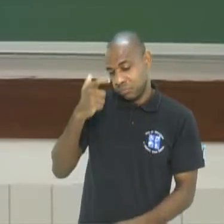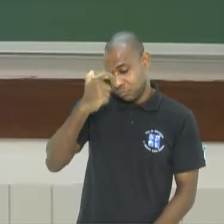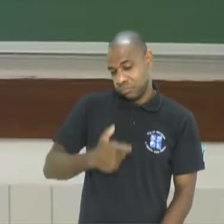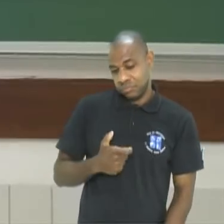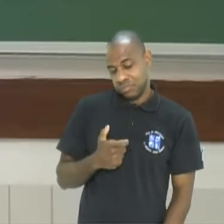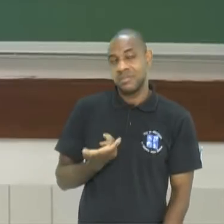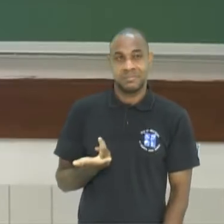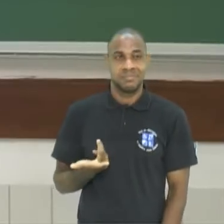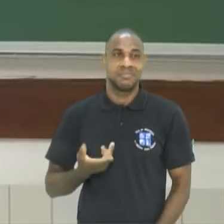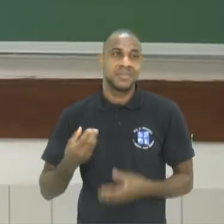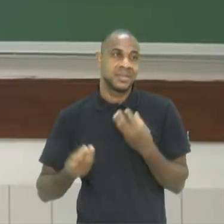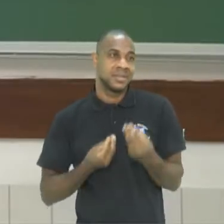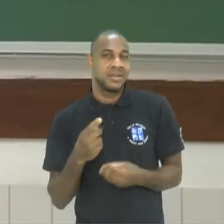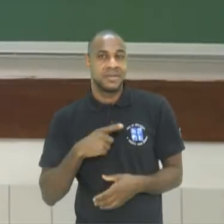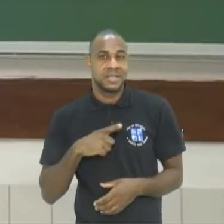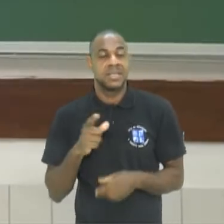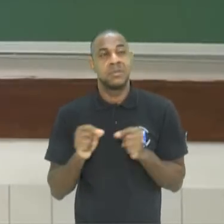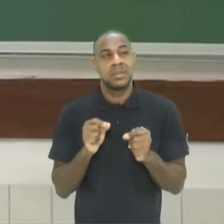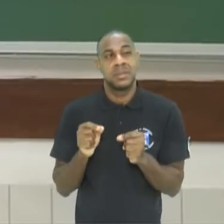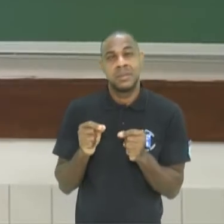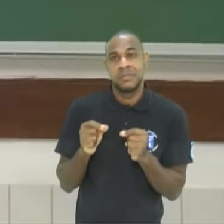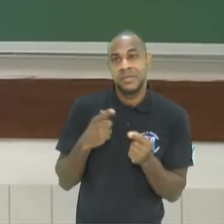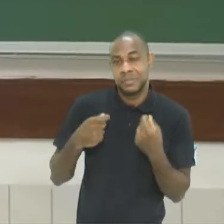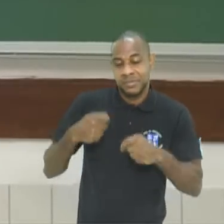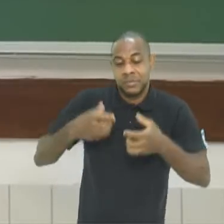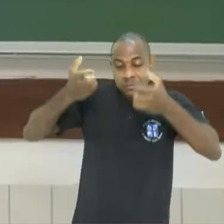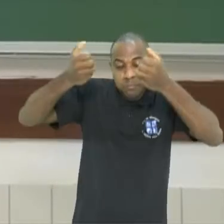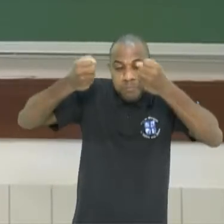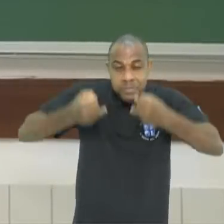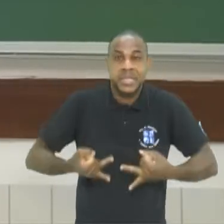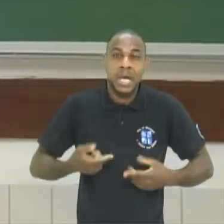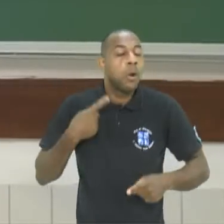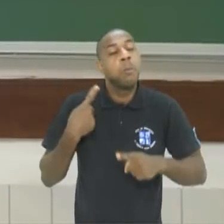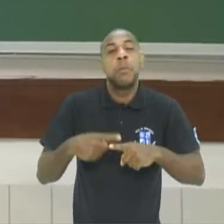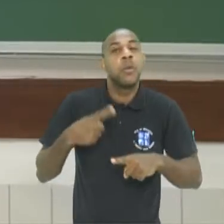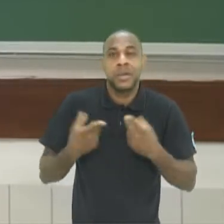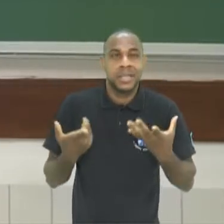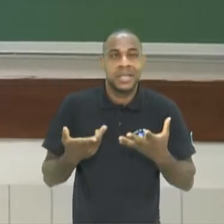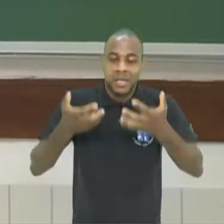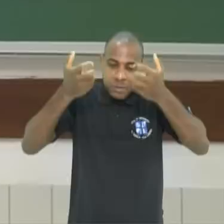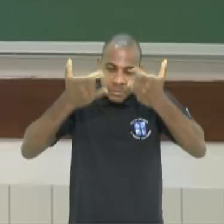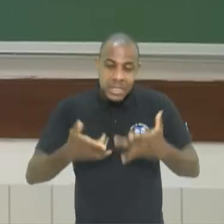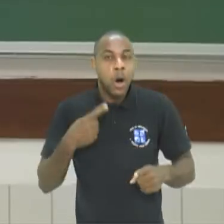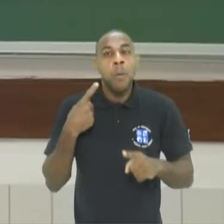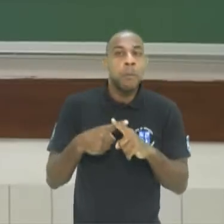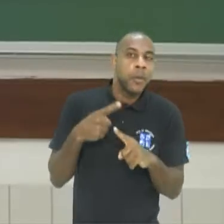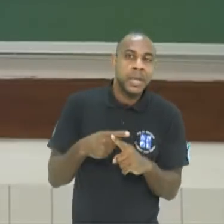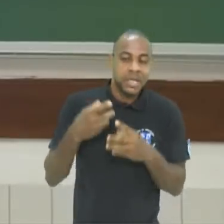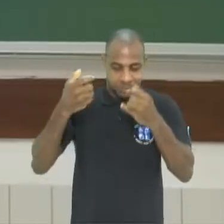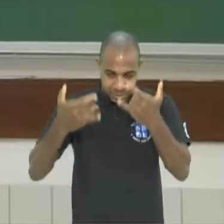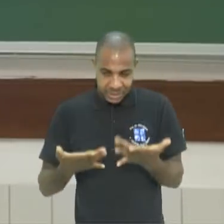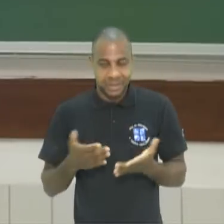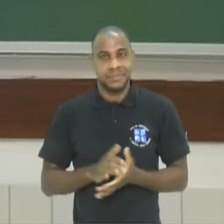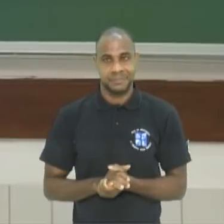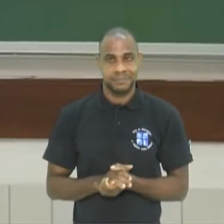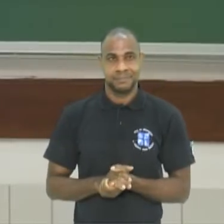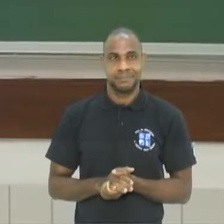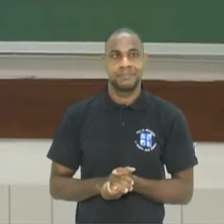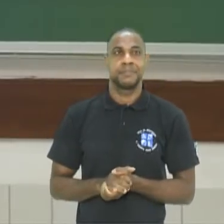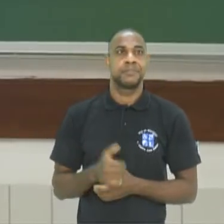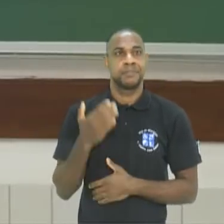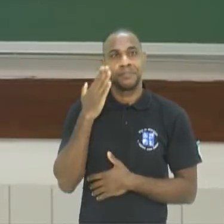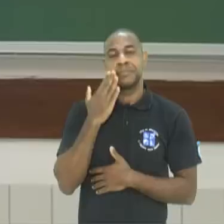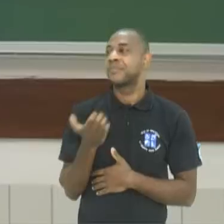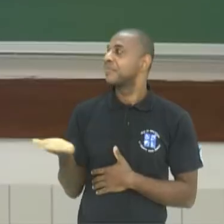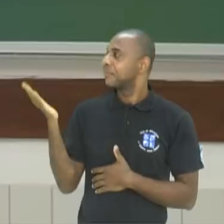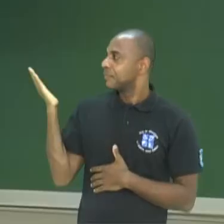ponto de vista e você vai ter que defender este ponto de vista, ok? Olha só,